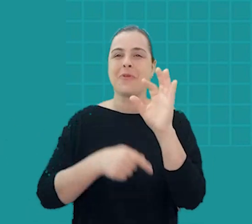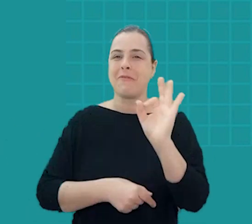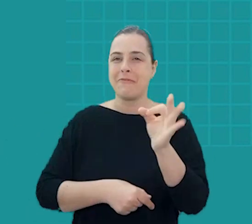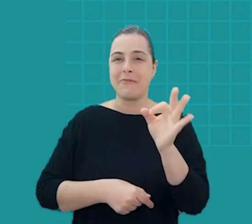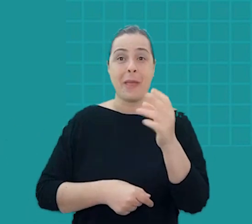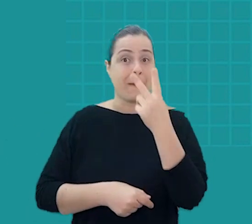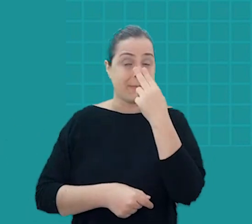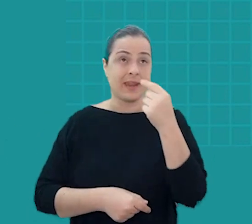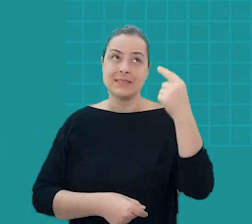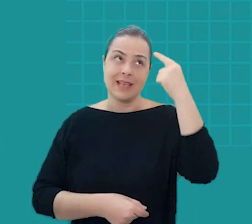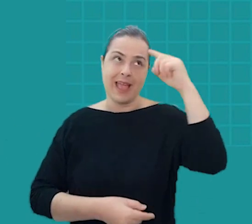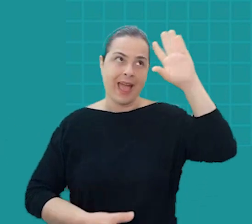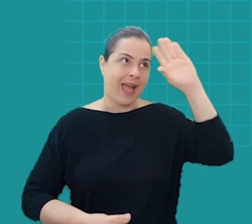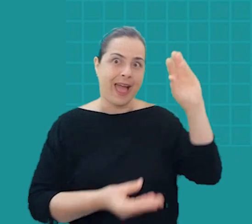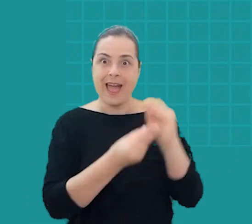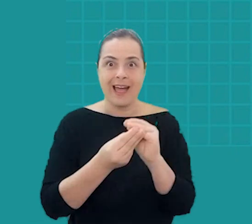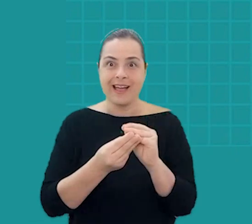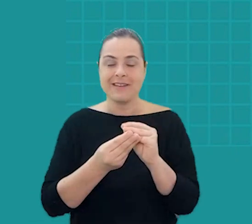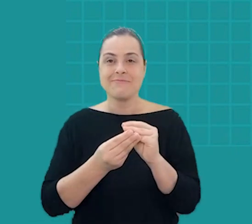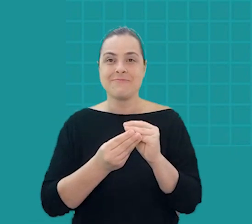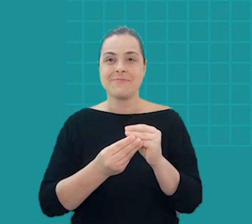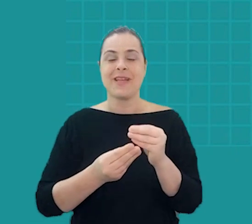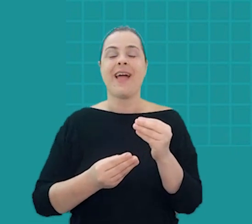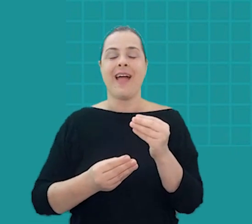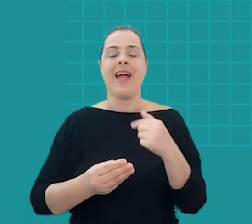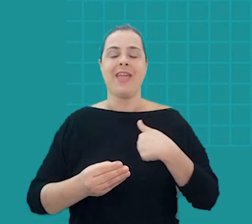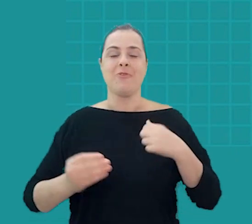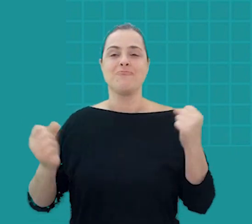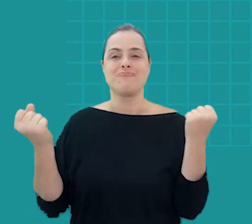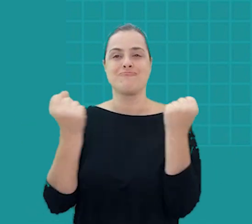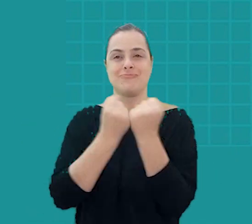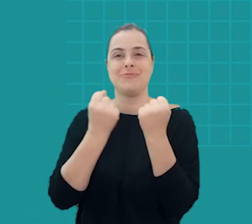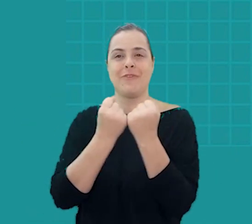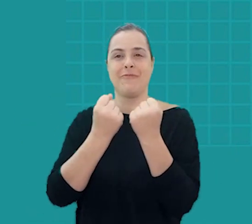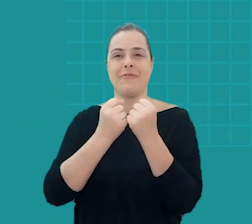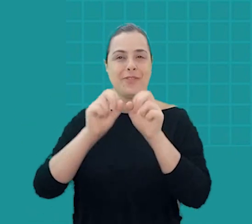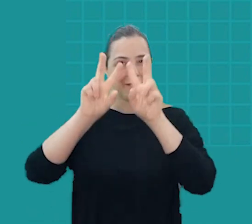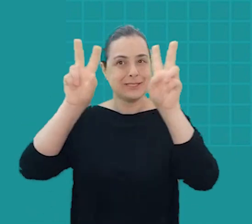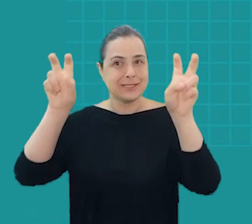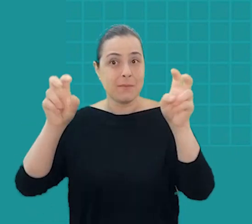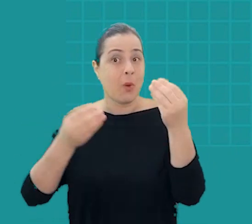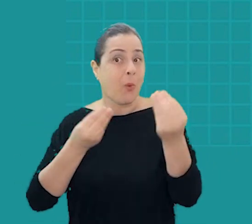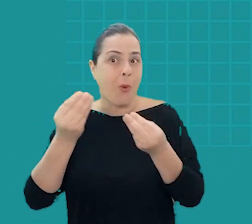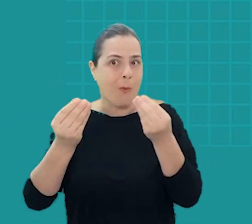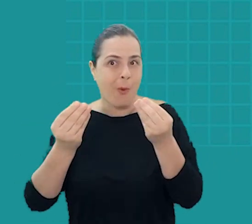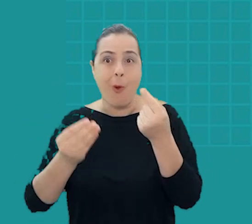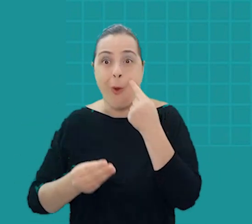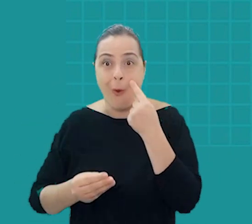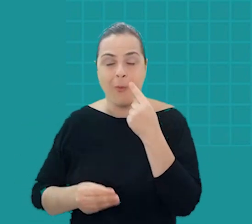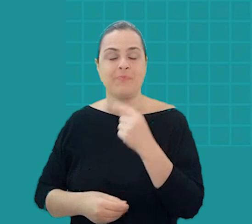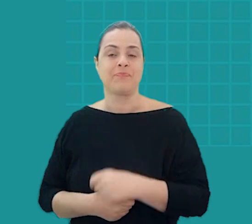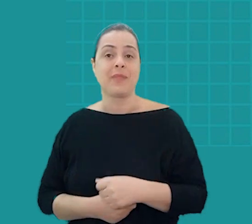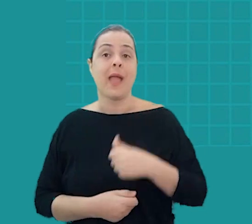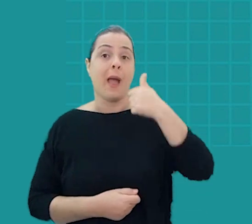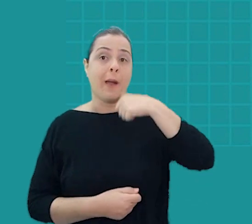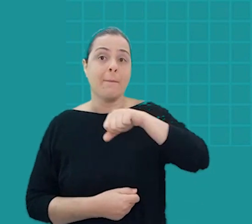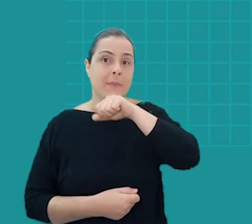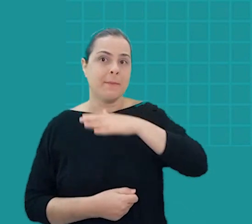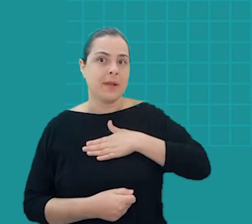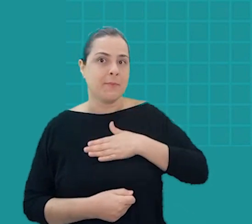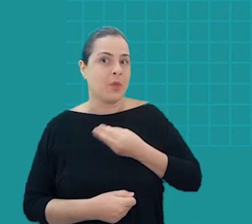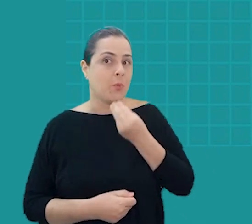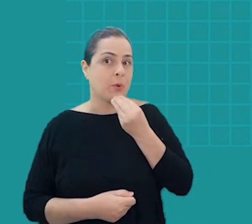que caiu para eu defender esse tema. Minha mãe acabou ganhando uma oportunidade de morar na Inglaterra, e com essa oportunidade de morar